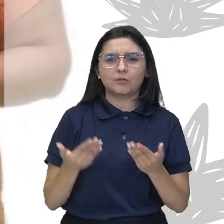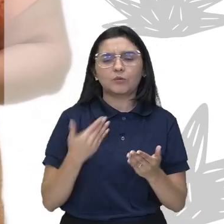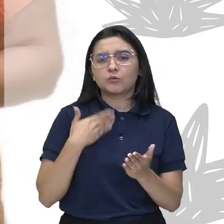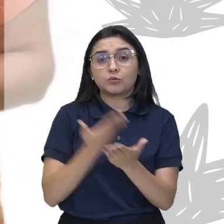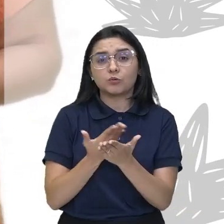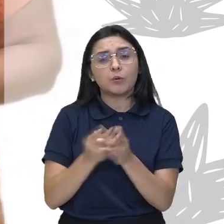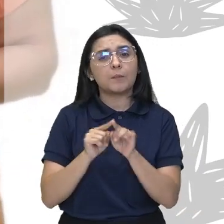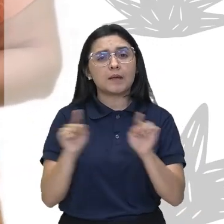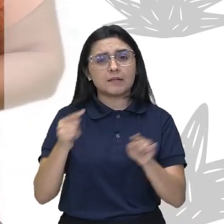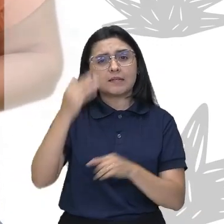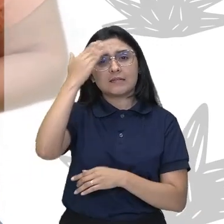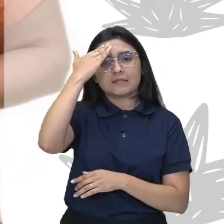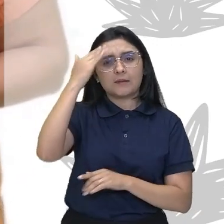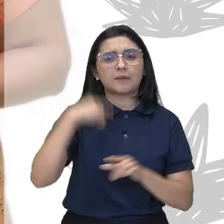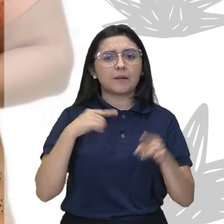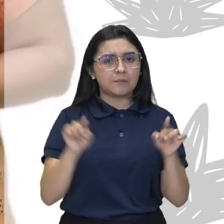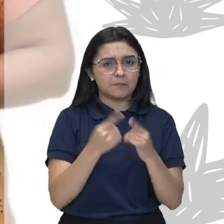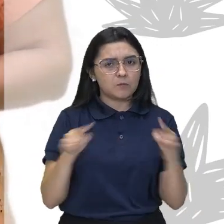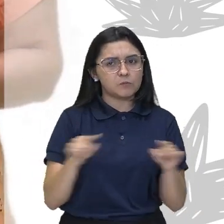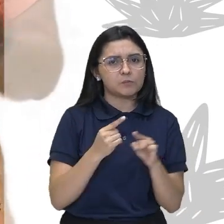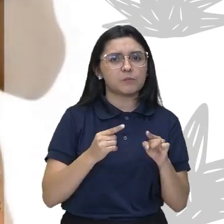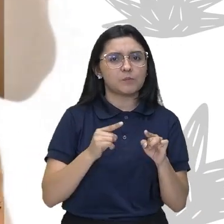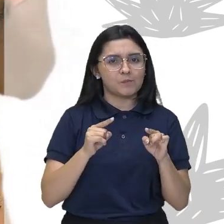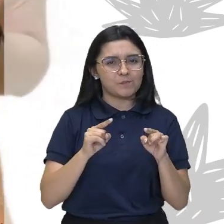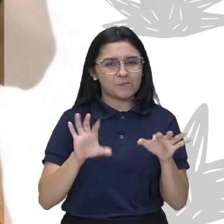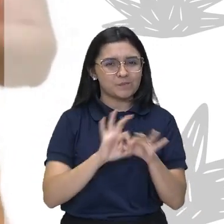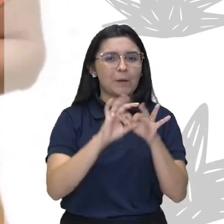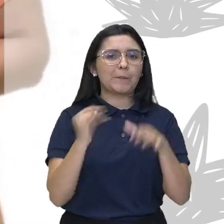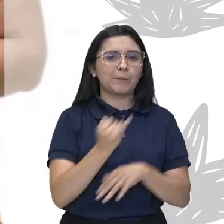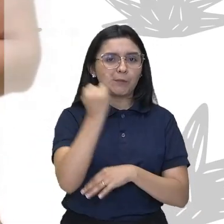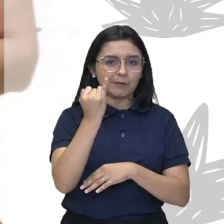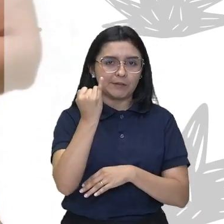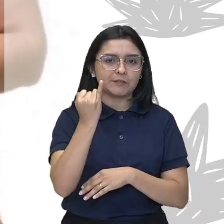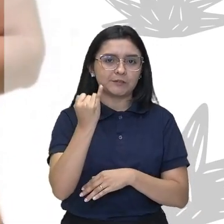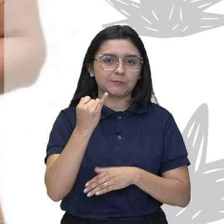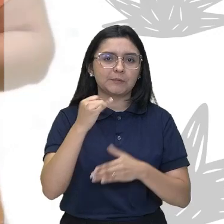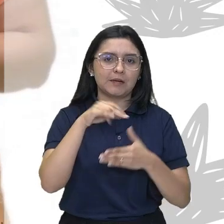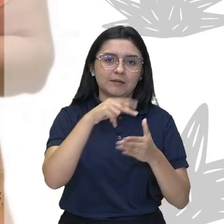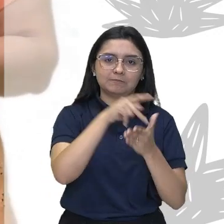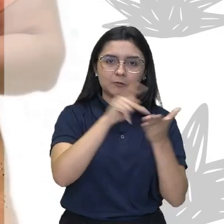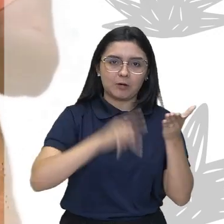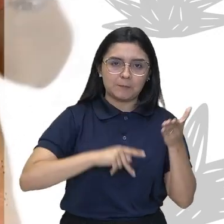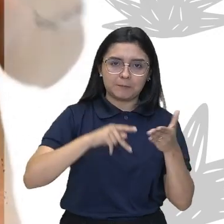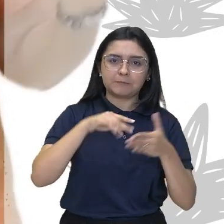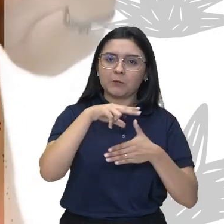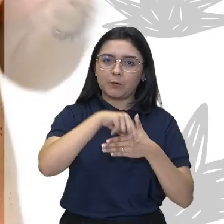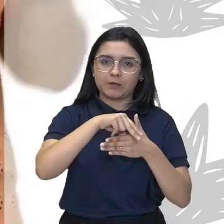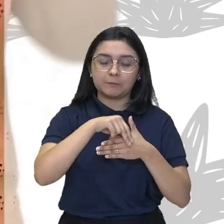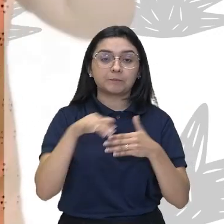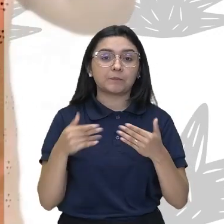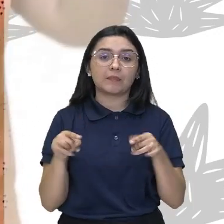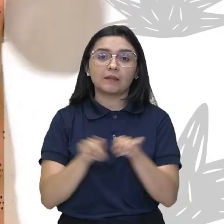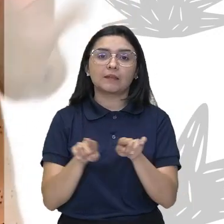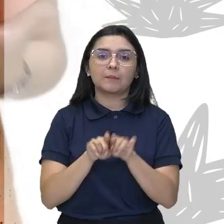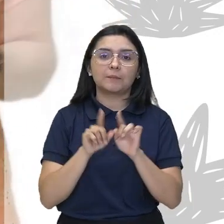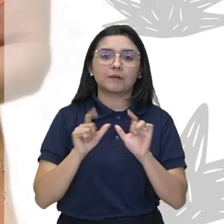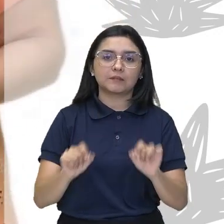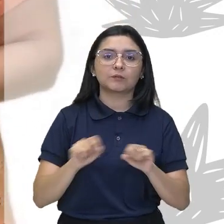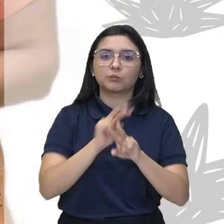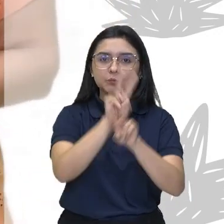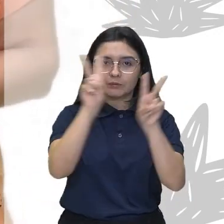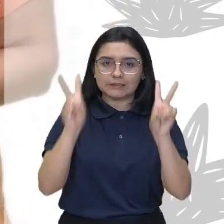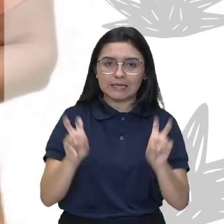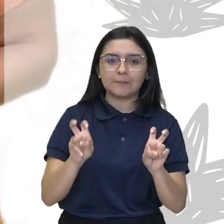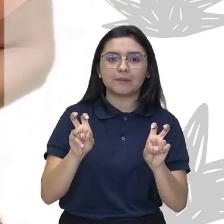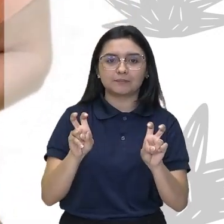a musicalidade é extremamente importante para o andamento desse poema. Certo, gente? Além de, claro, da temática que